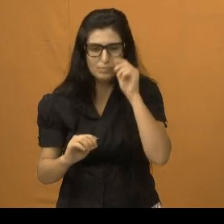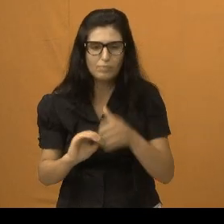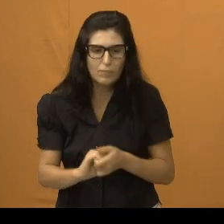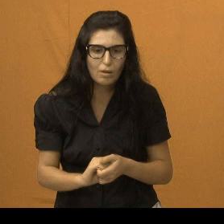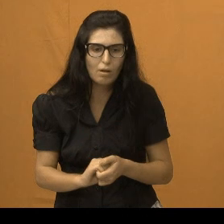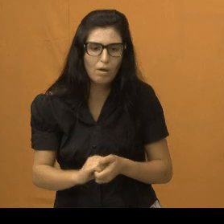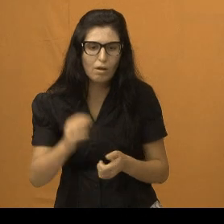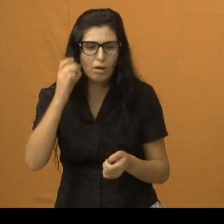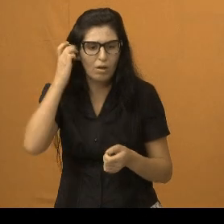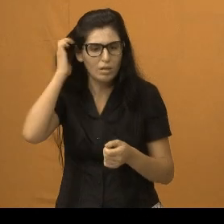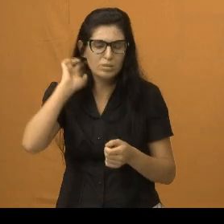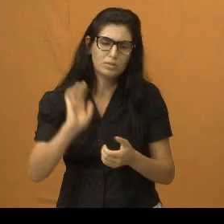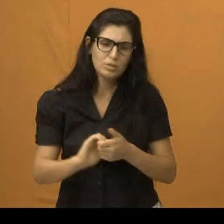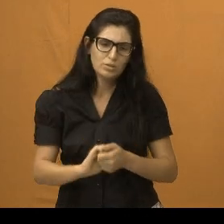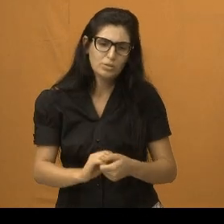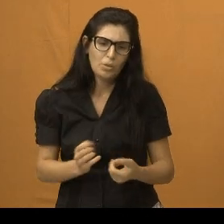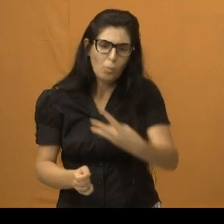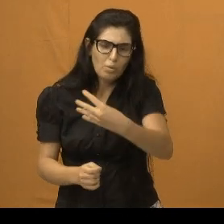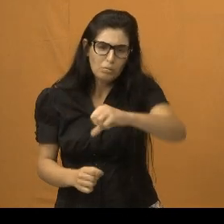foi de